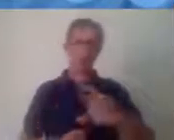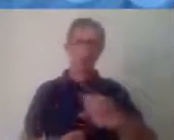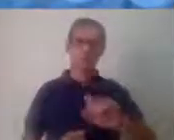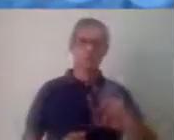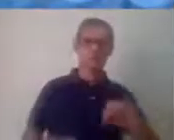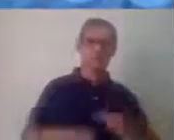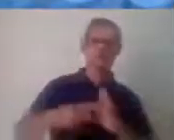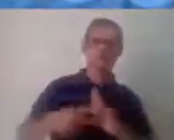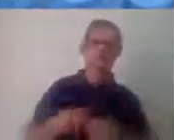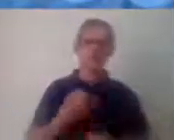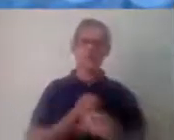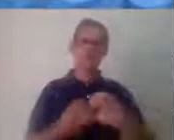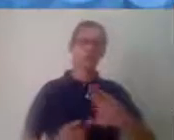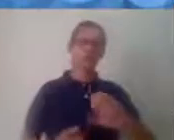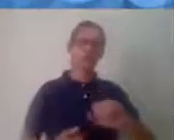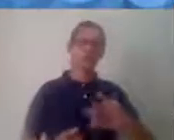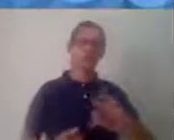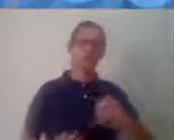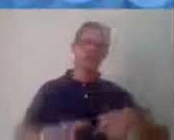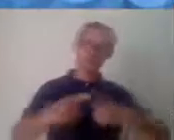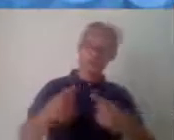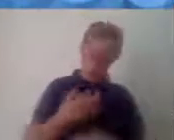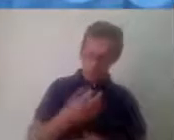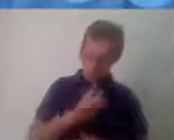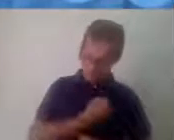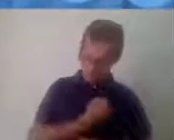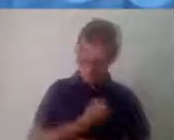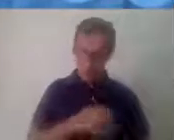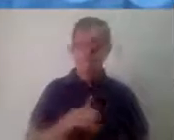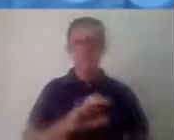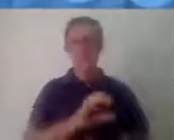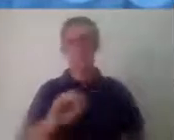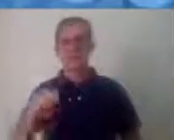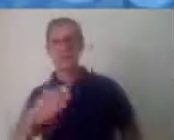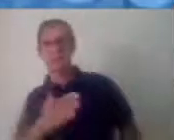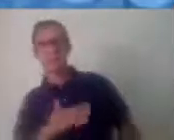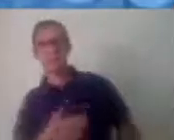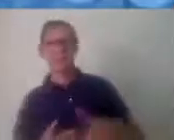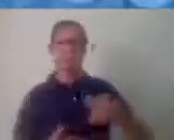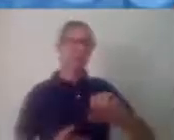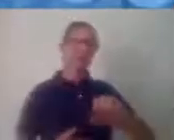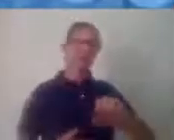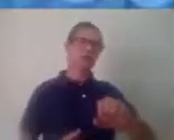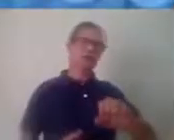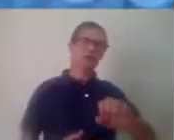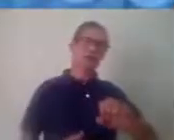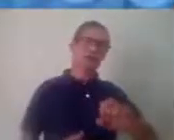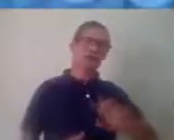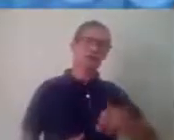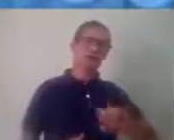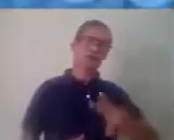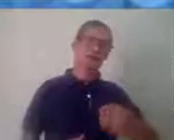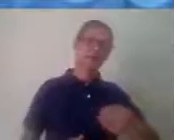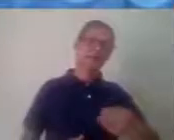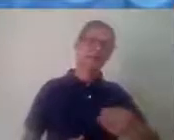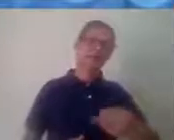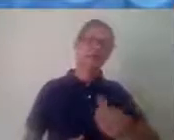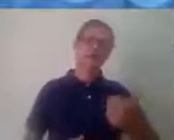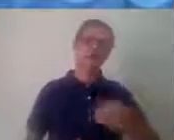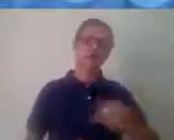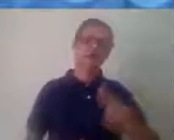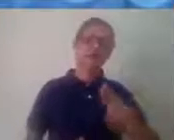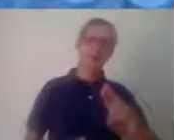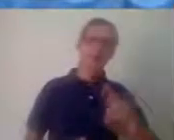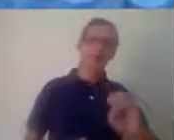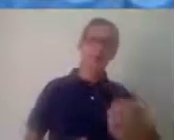o número crítico? O número crítico é aquele número que zerava a minha derivada de primeira ordem. Tá bom, a ideia vai